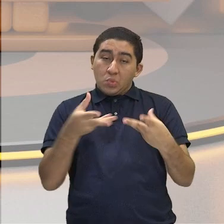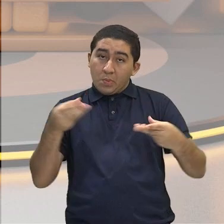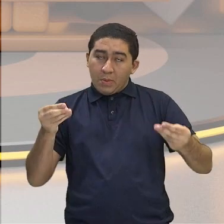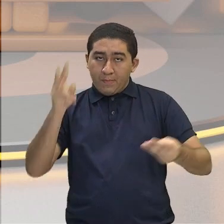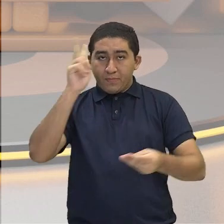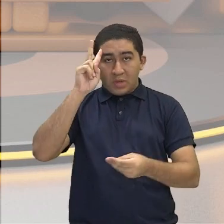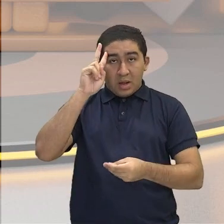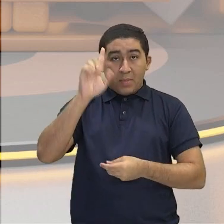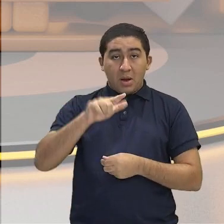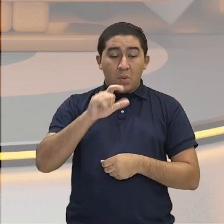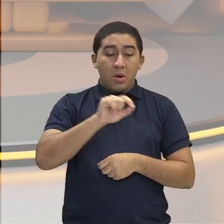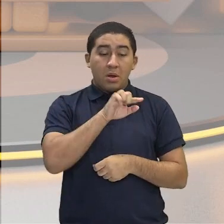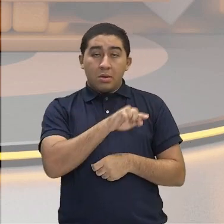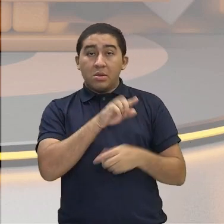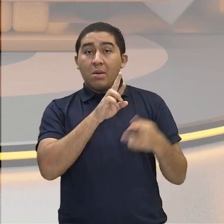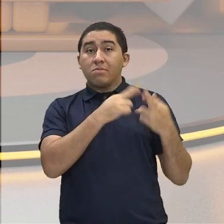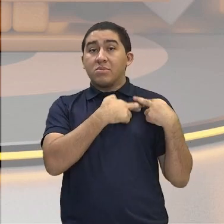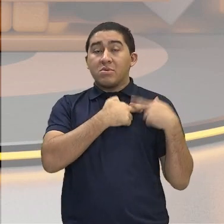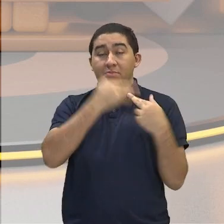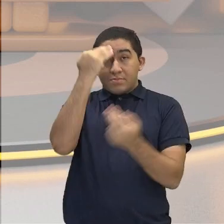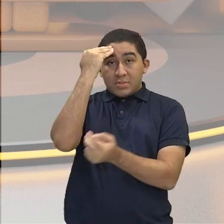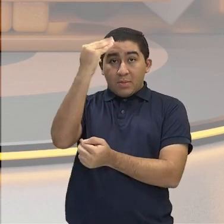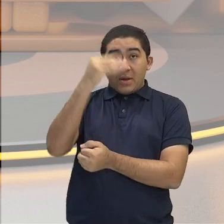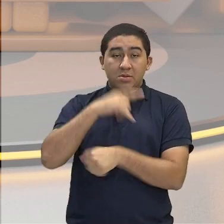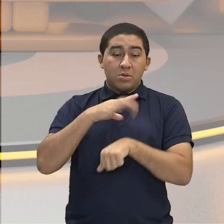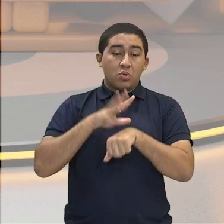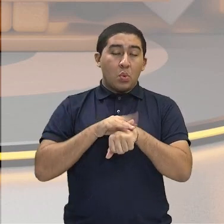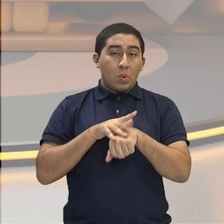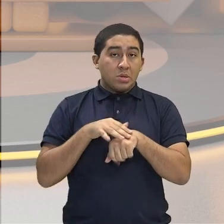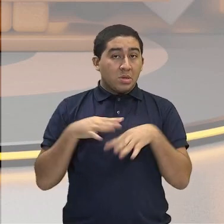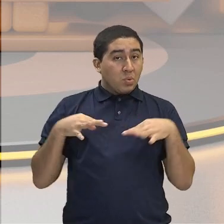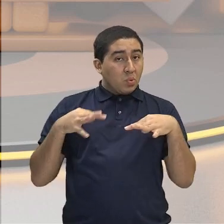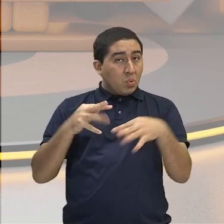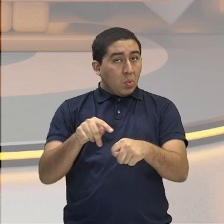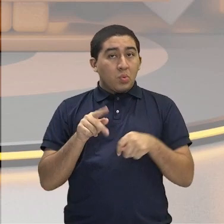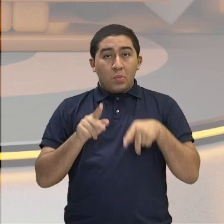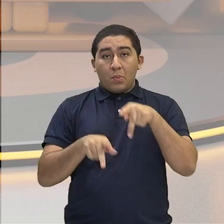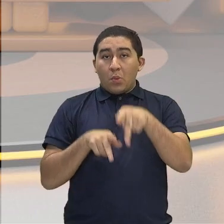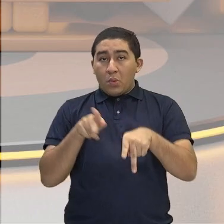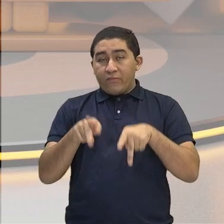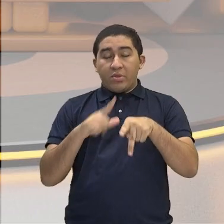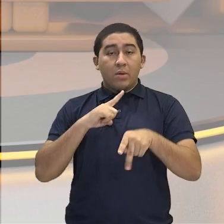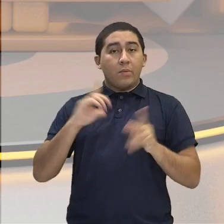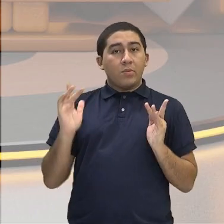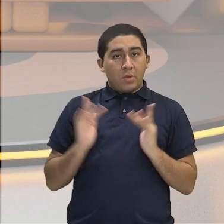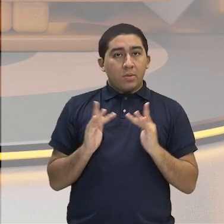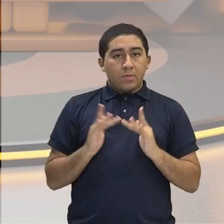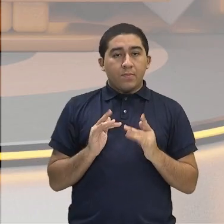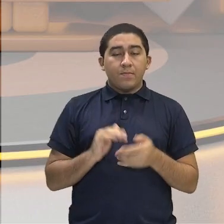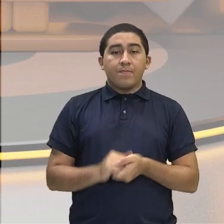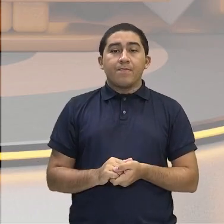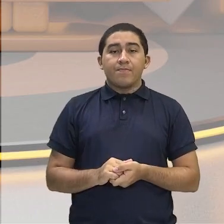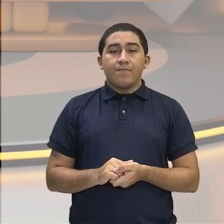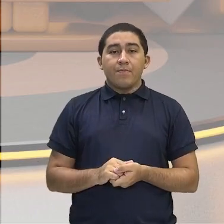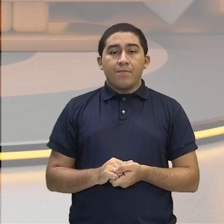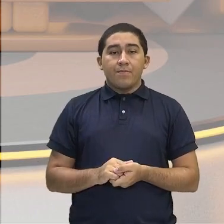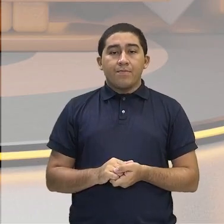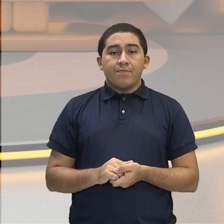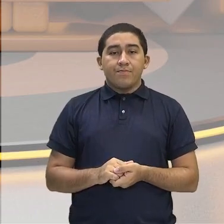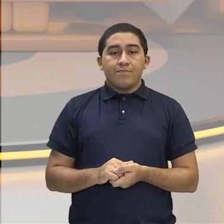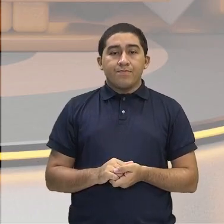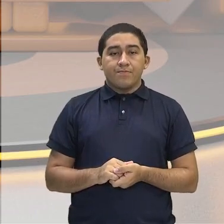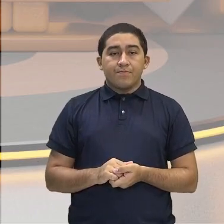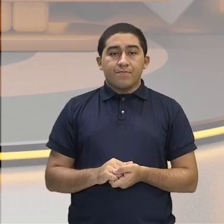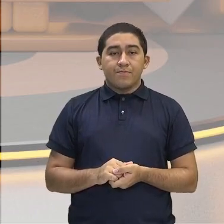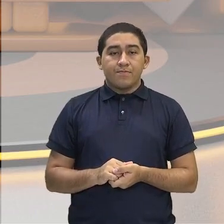era um dos agentes, né, que acabava levando essa doença para os seres humanos. Nesse momento